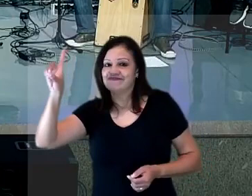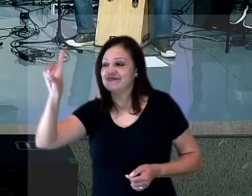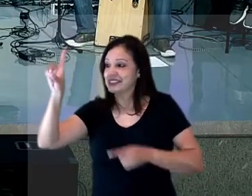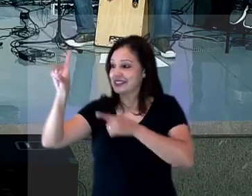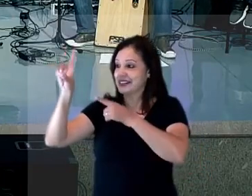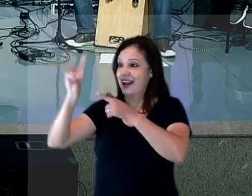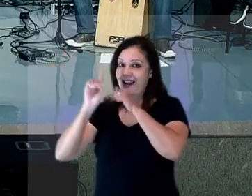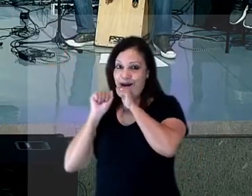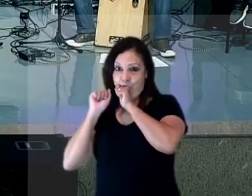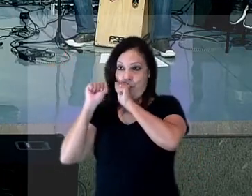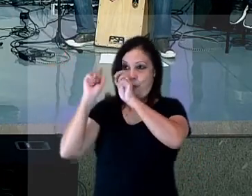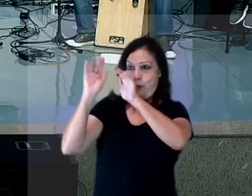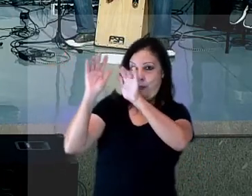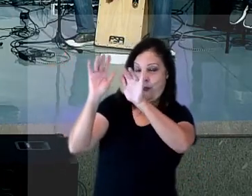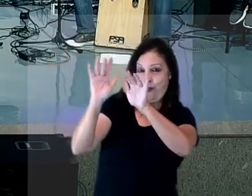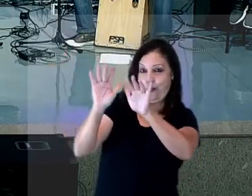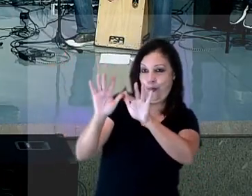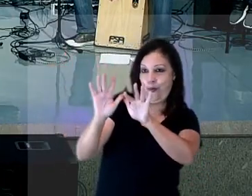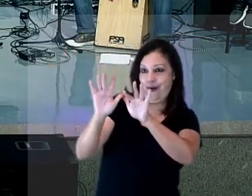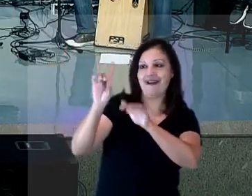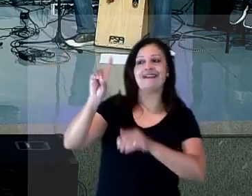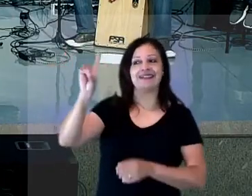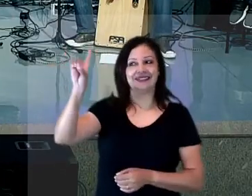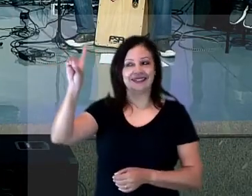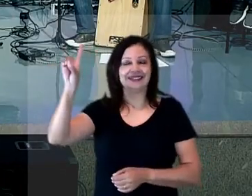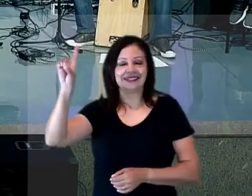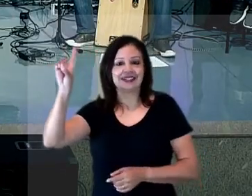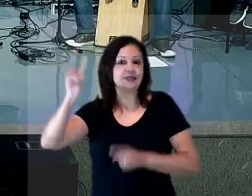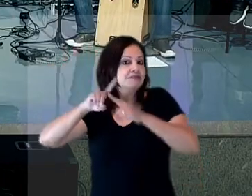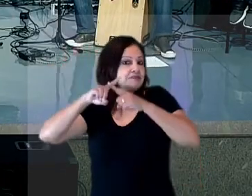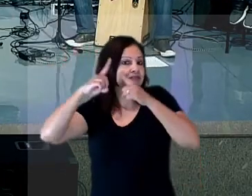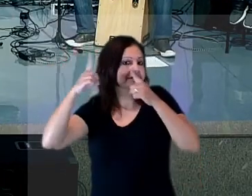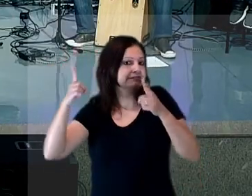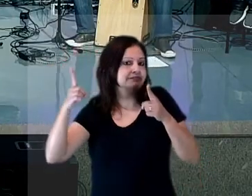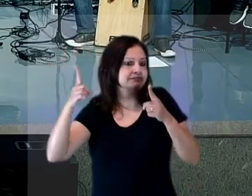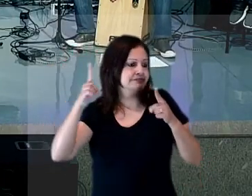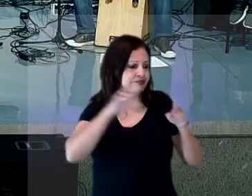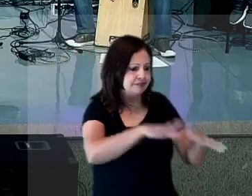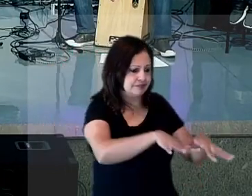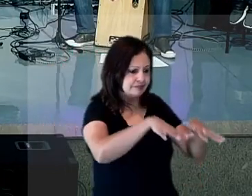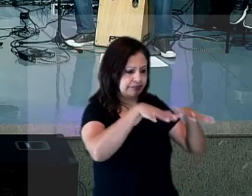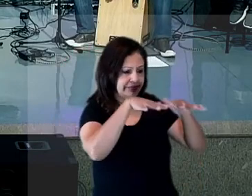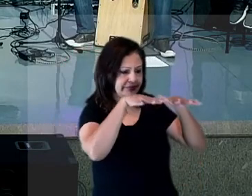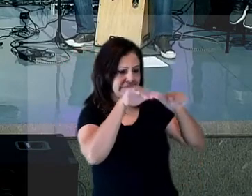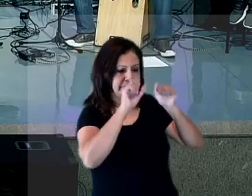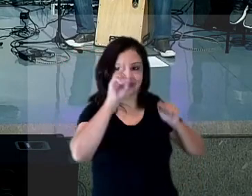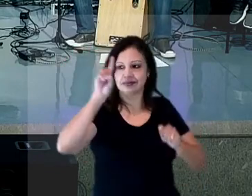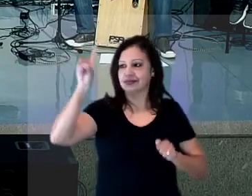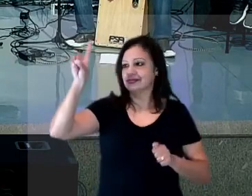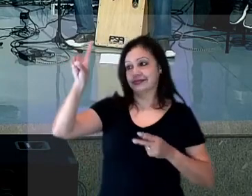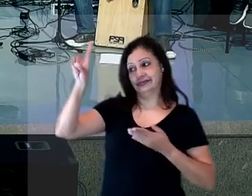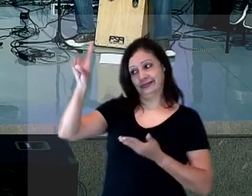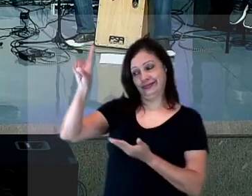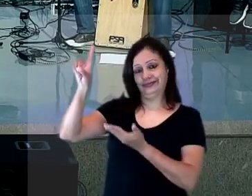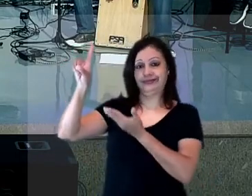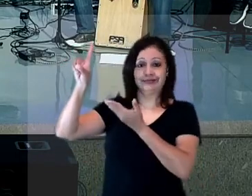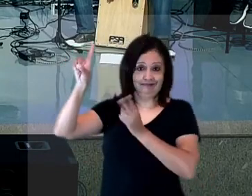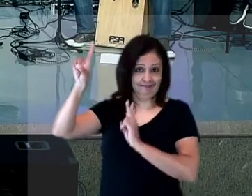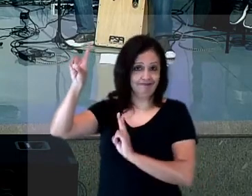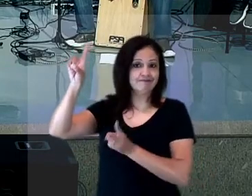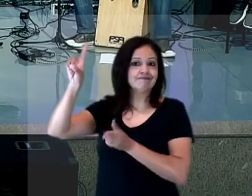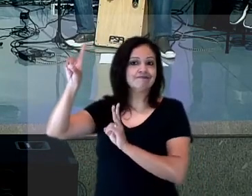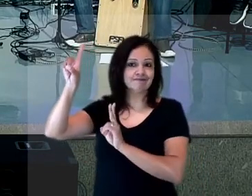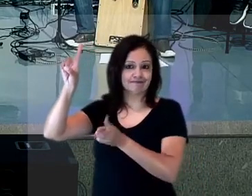Se a porta abrir, Ele é Deus. Mas se fechar, continua sendo Deus. Se